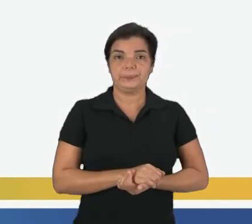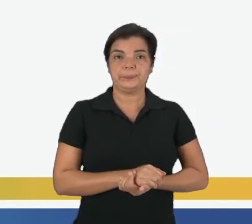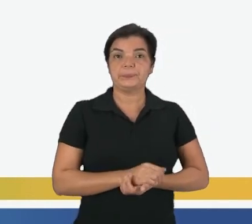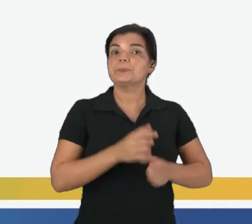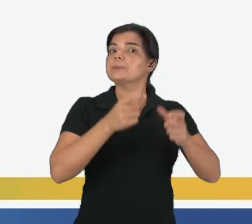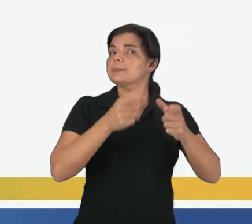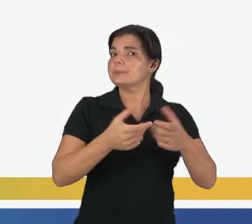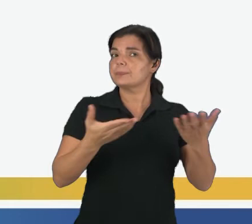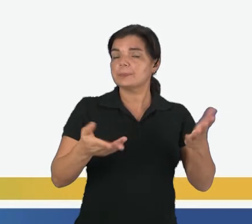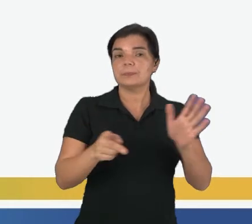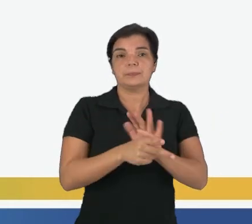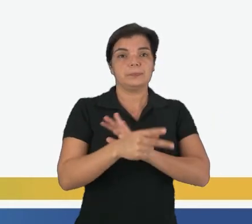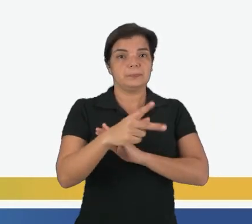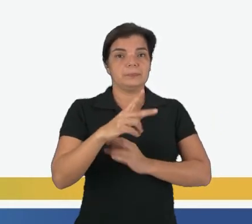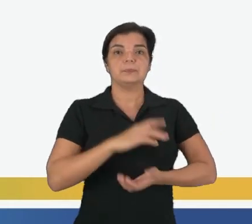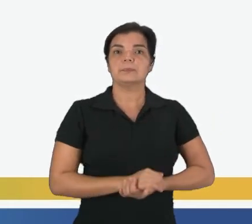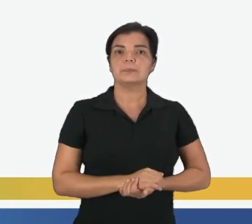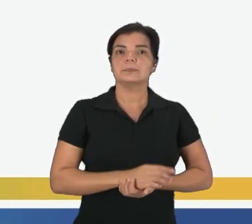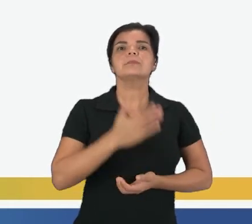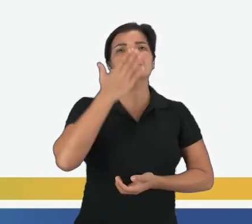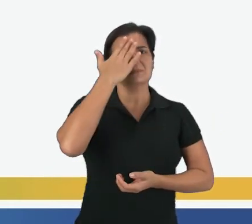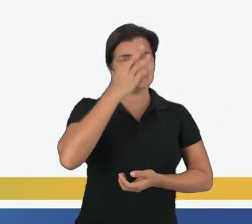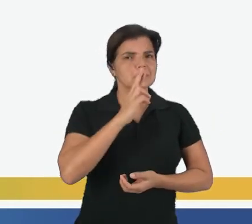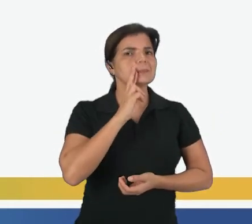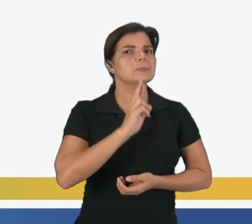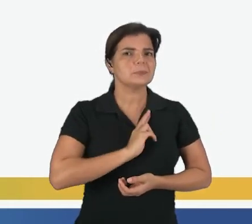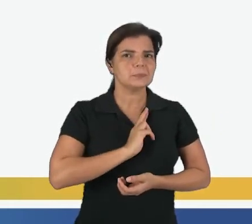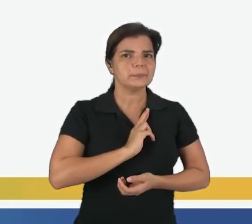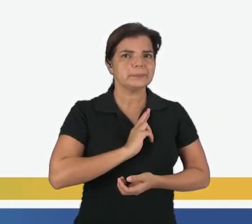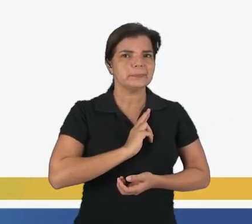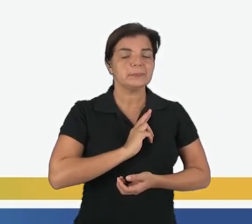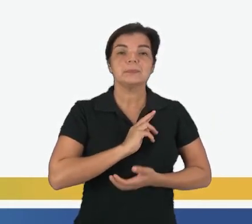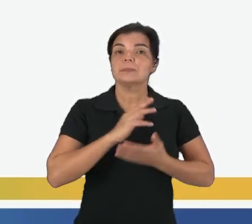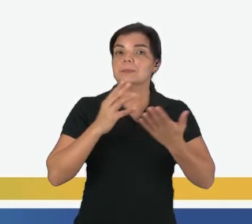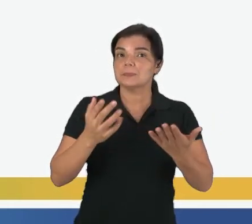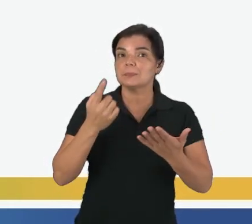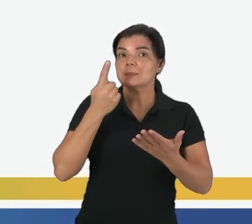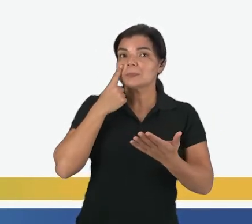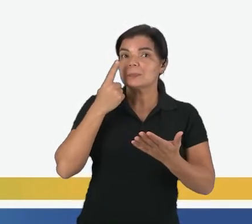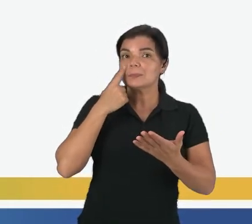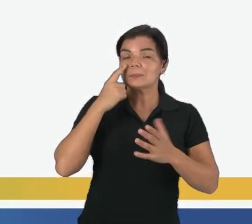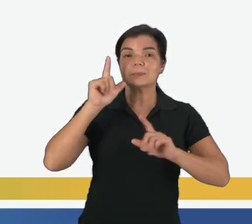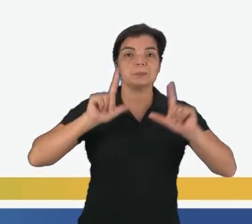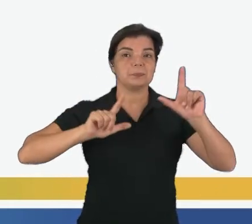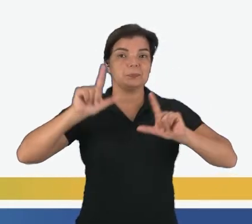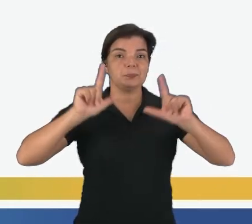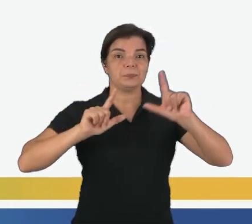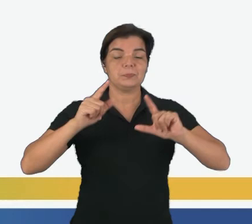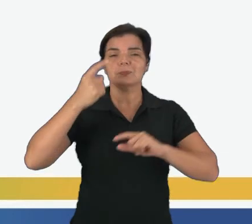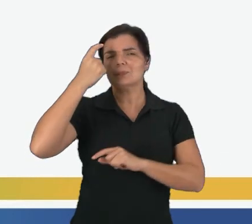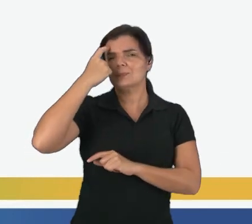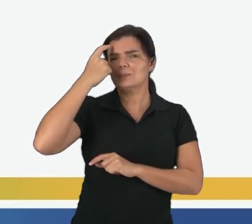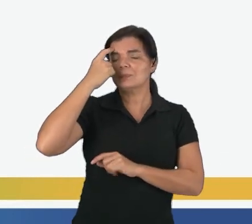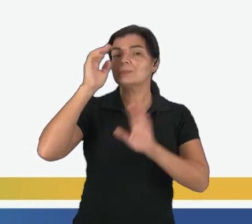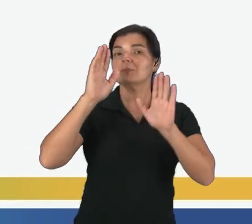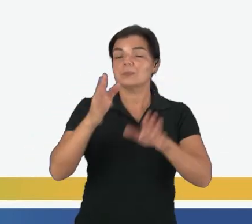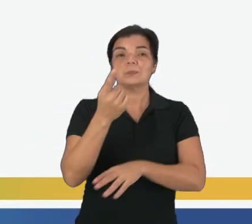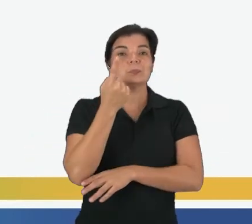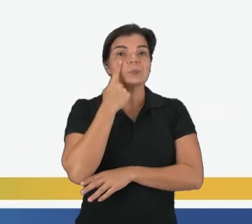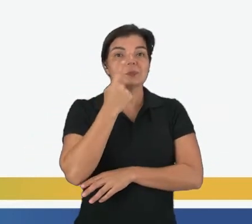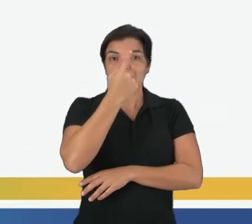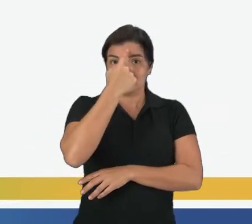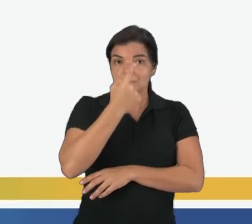ambiente será esse? Você sabe me dizer? Olha aí para sua telinha, tenta buscar aí da sua mente se você já viu